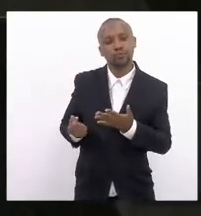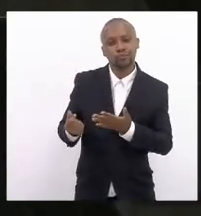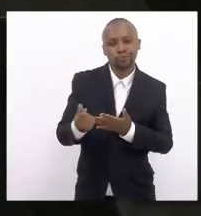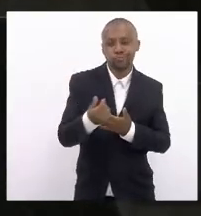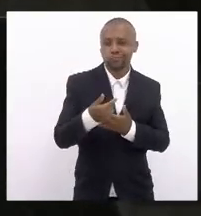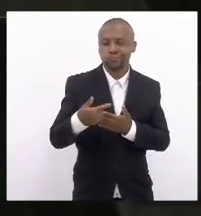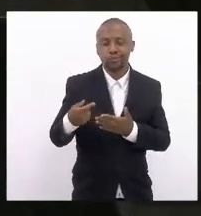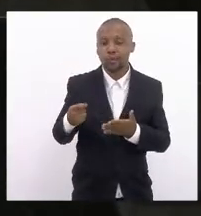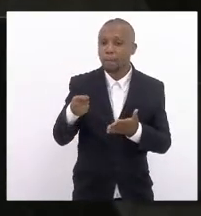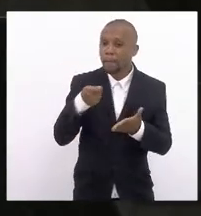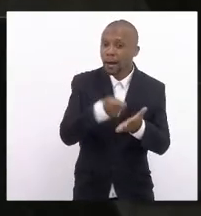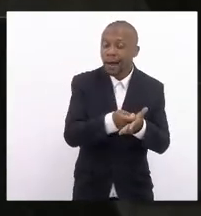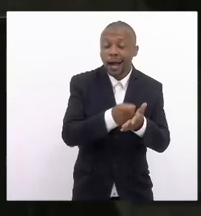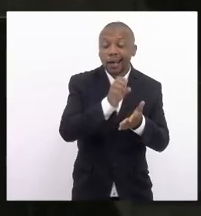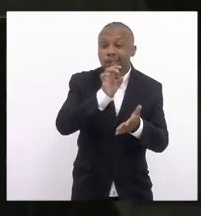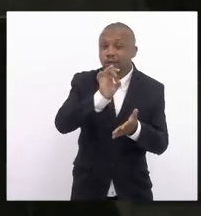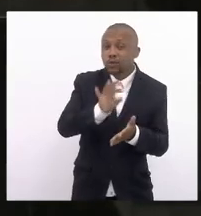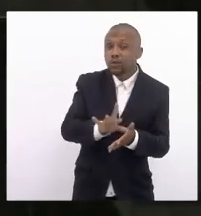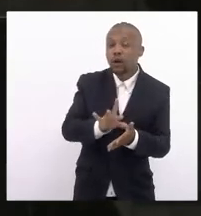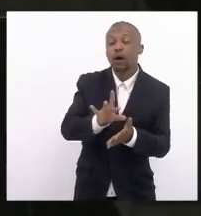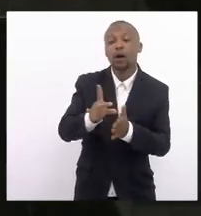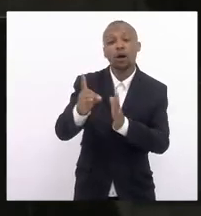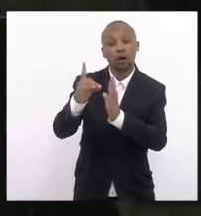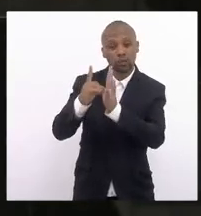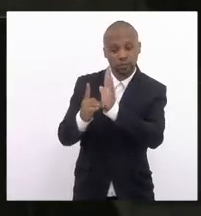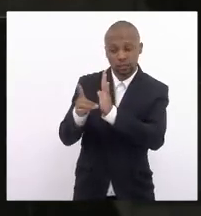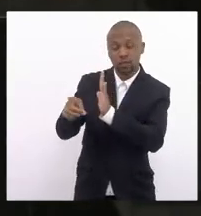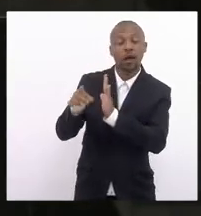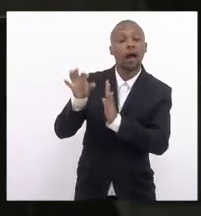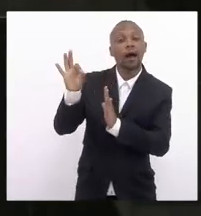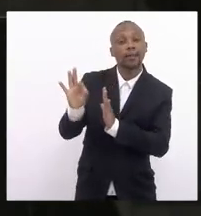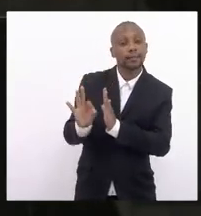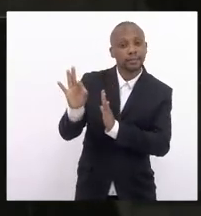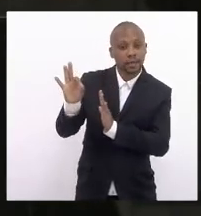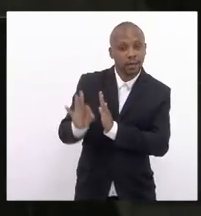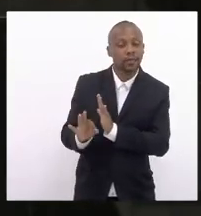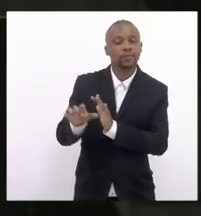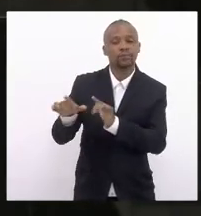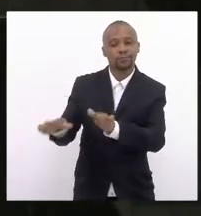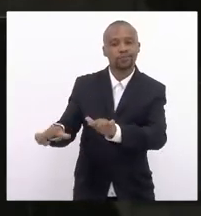de pagar somente no DETRAN o